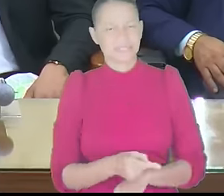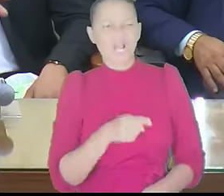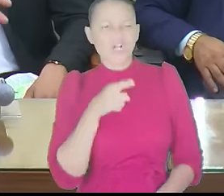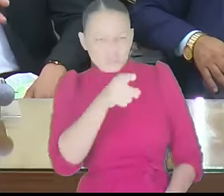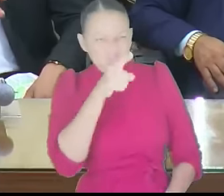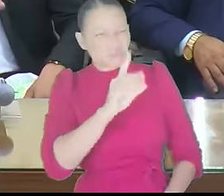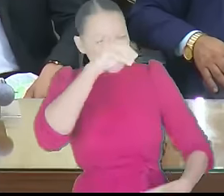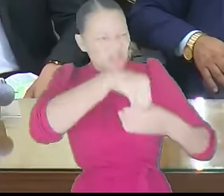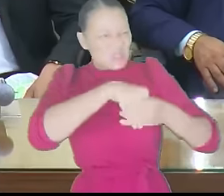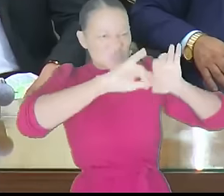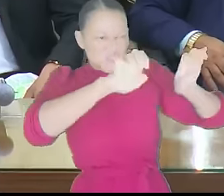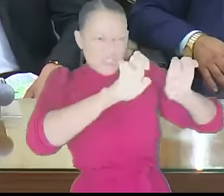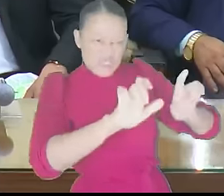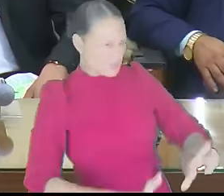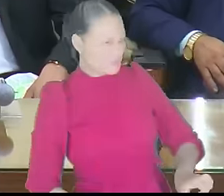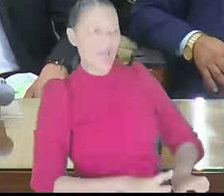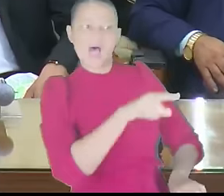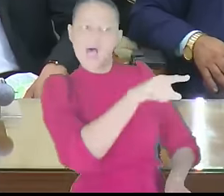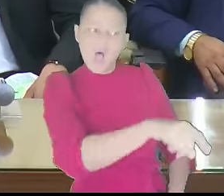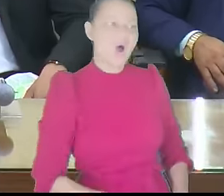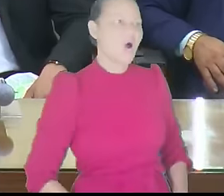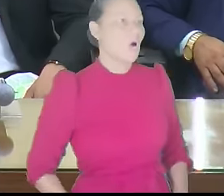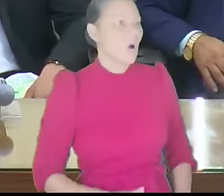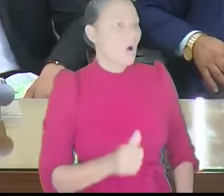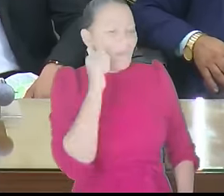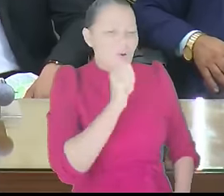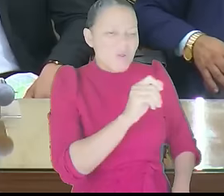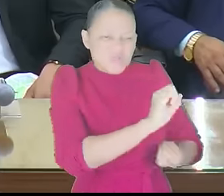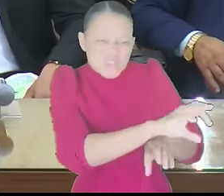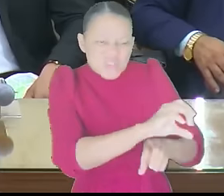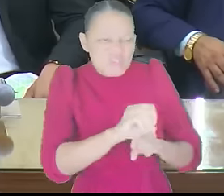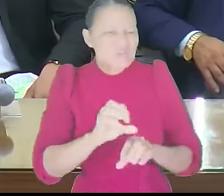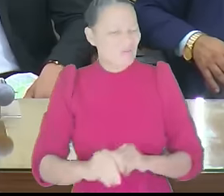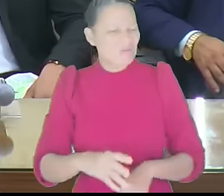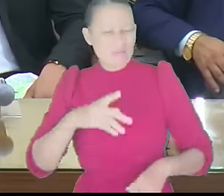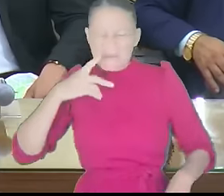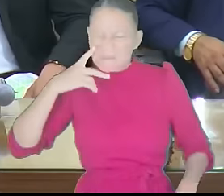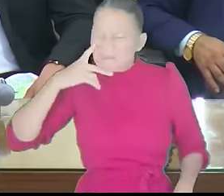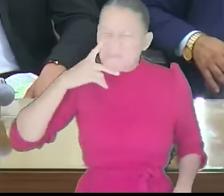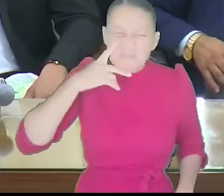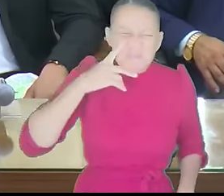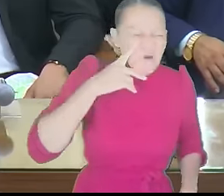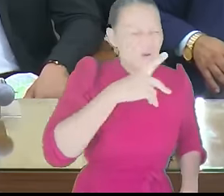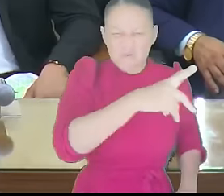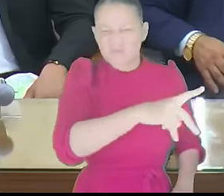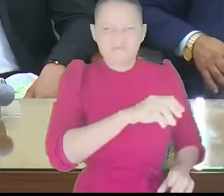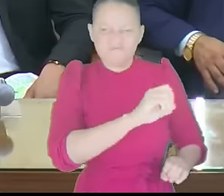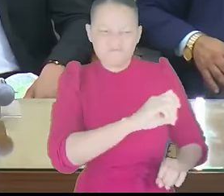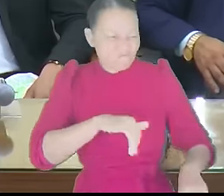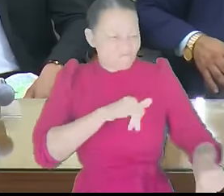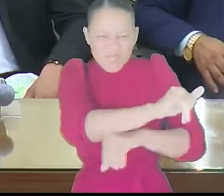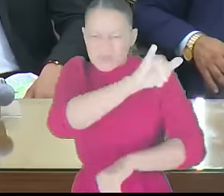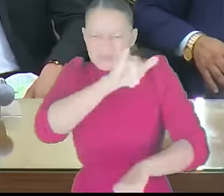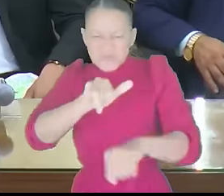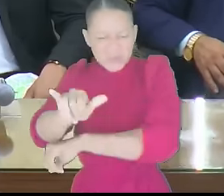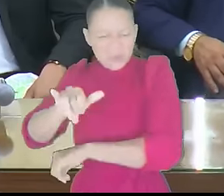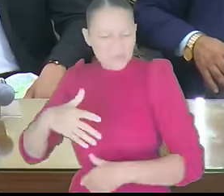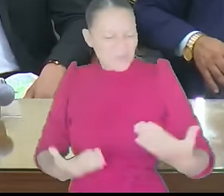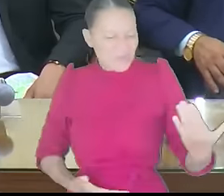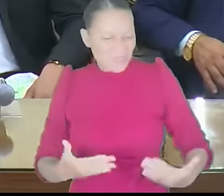Jezabel, mulher que ensina e profetiza e engana os meus servos com os sacrifícios da